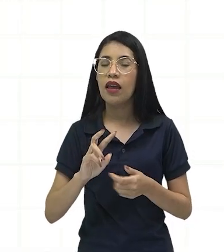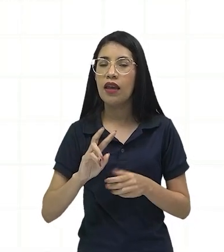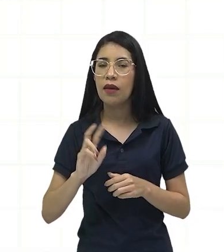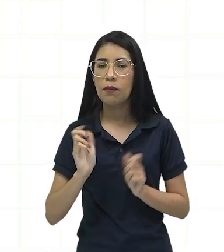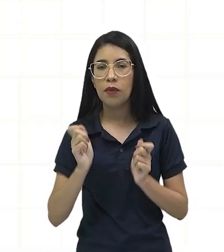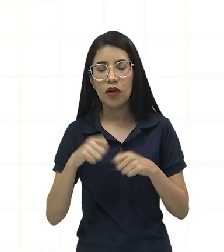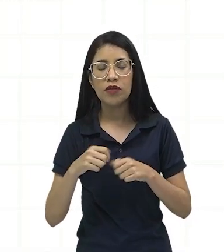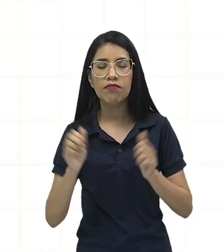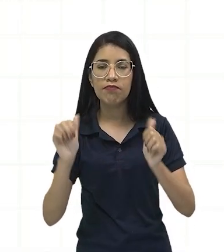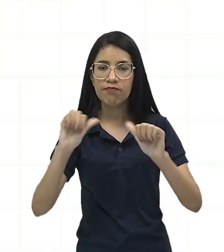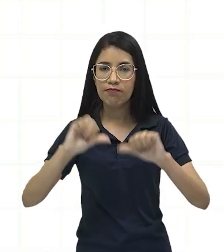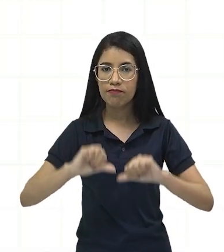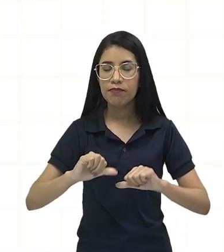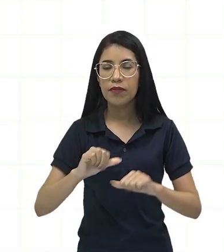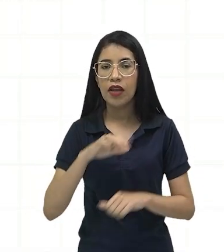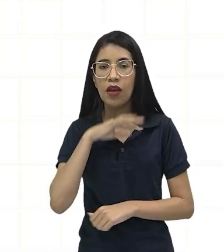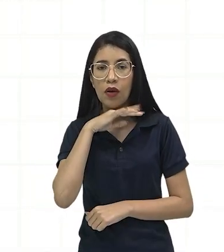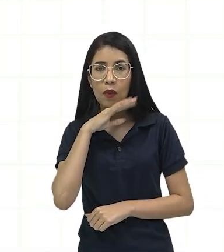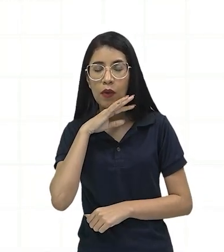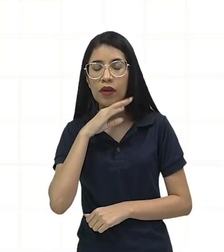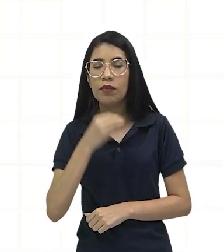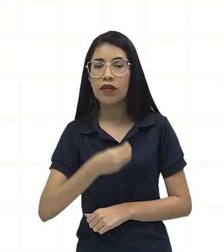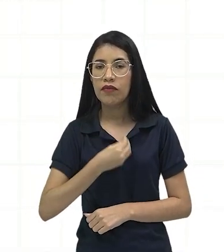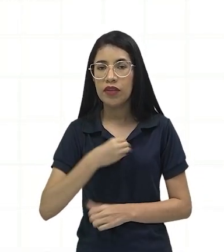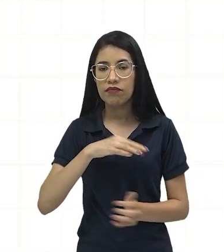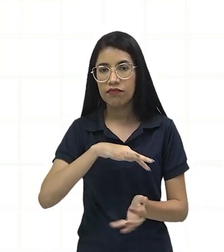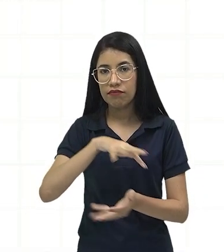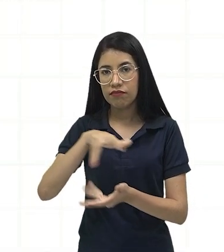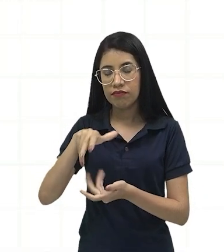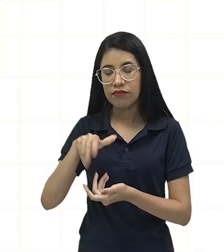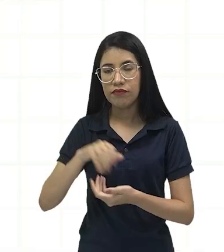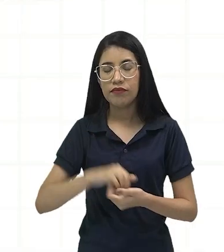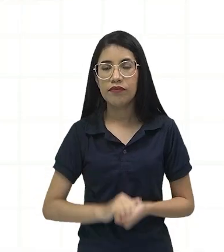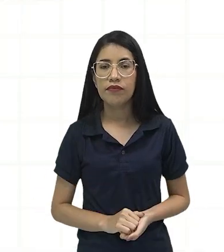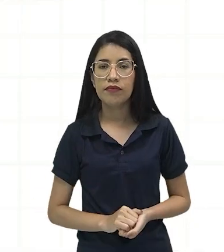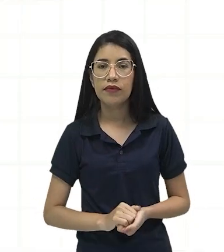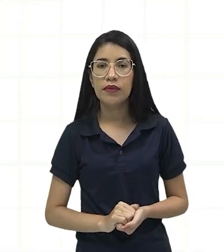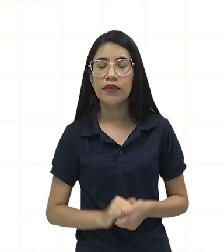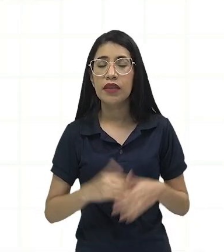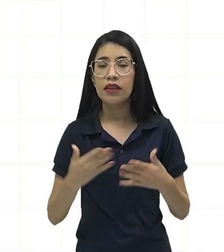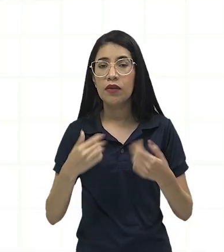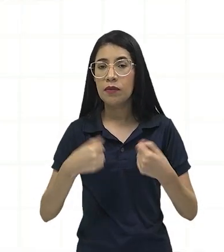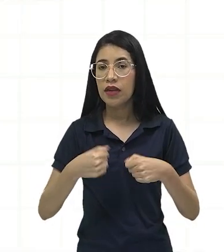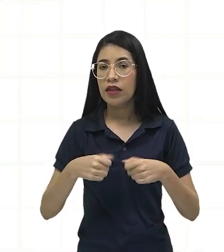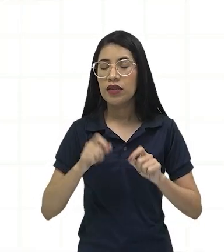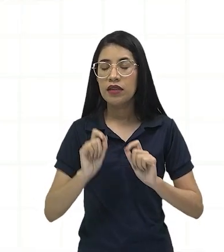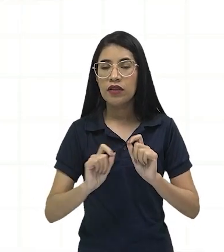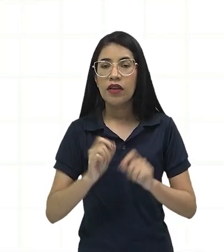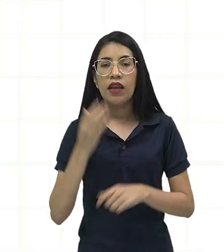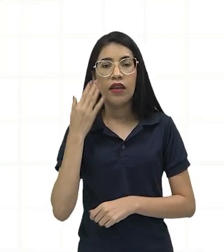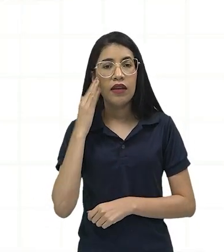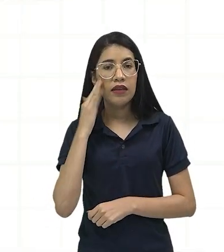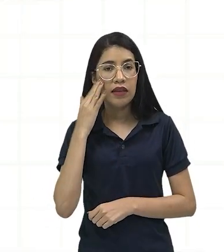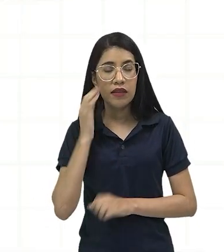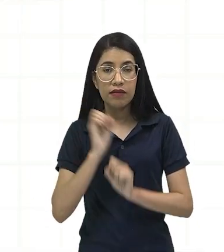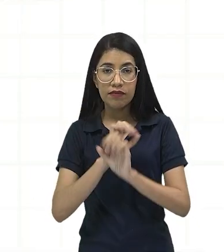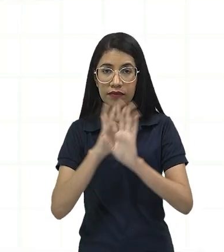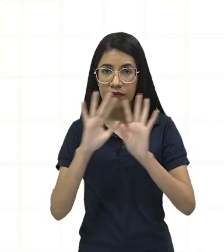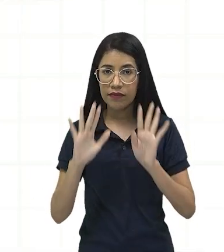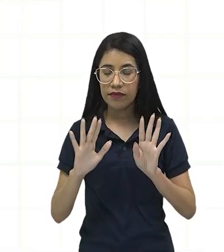algo ruim, é algo negativo, certo? Então, é preciso que vocês entendam